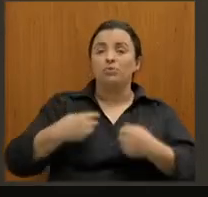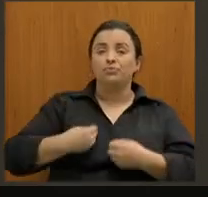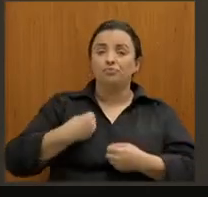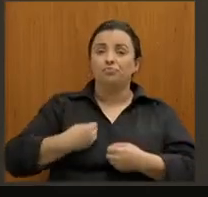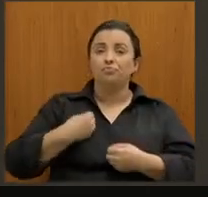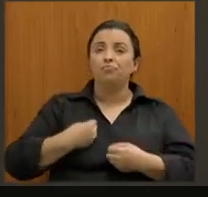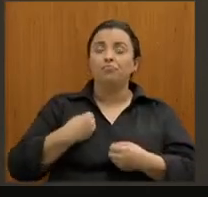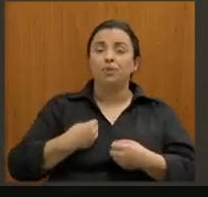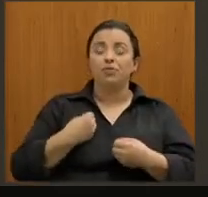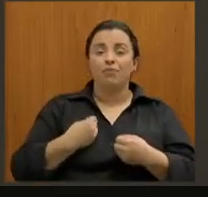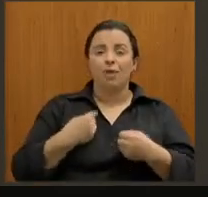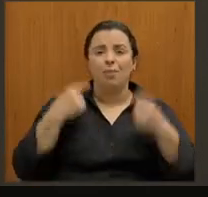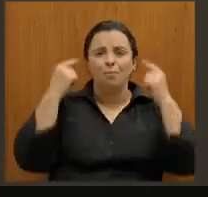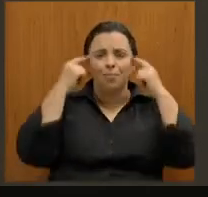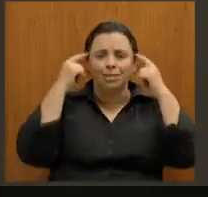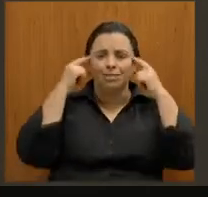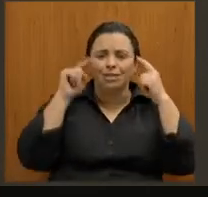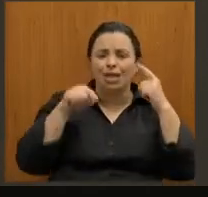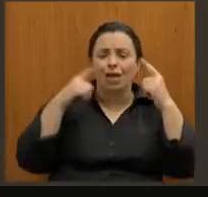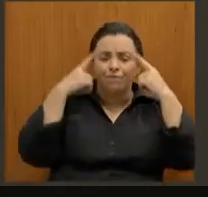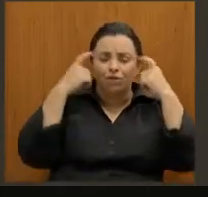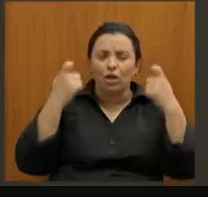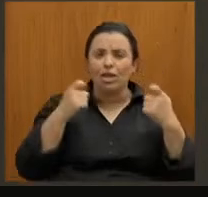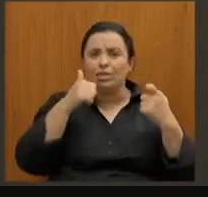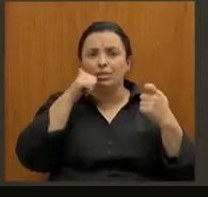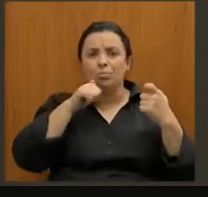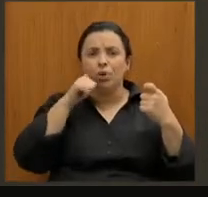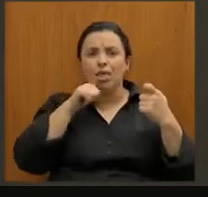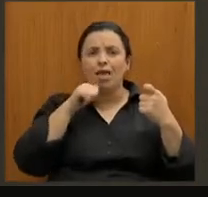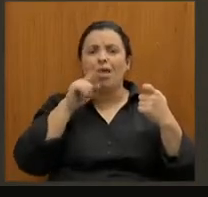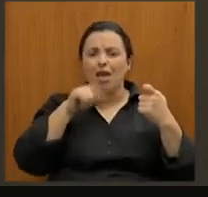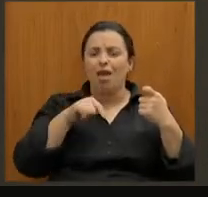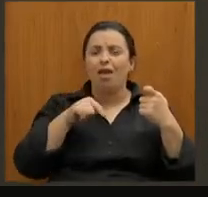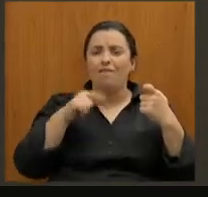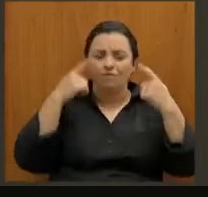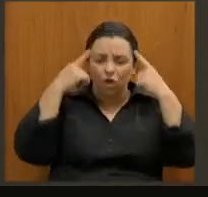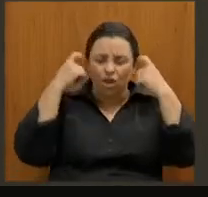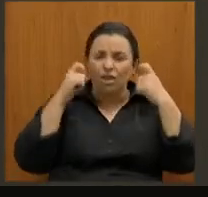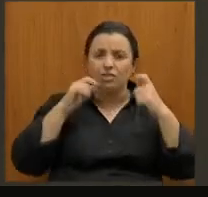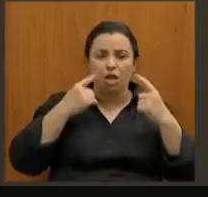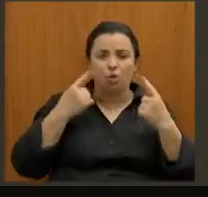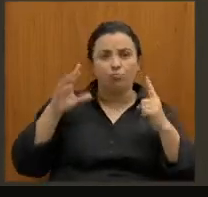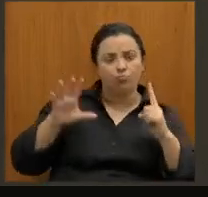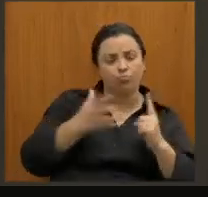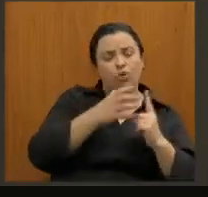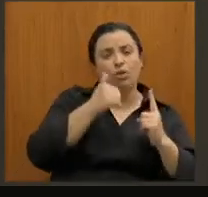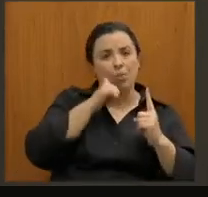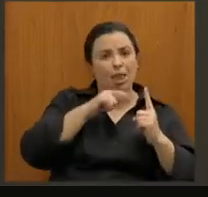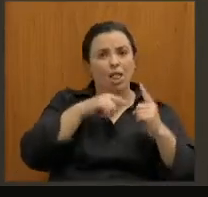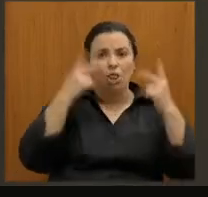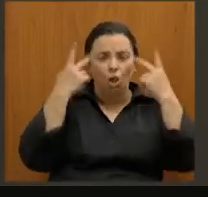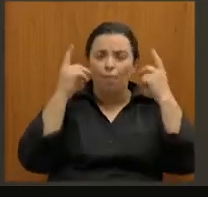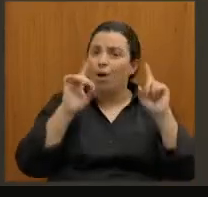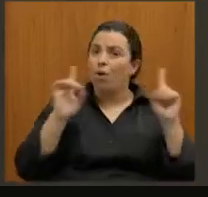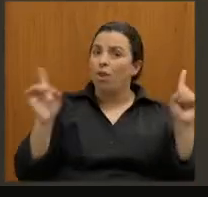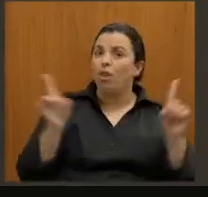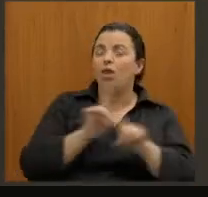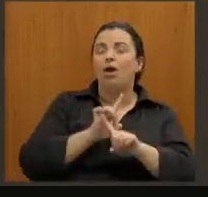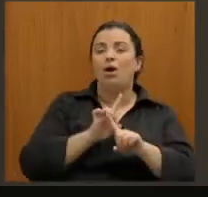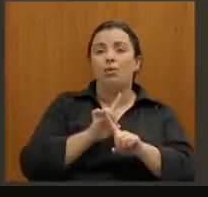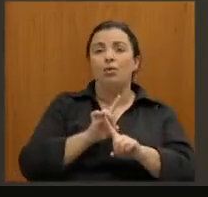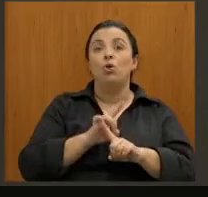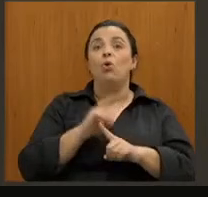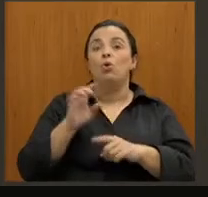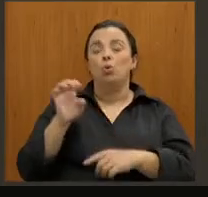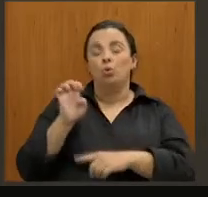esse sem achar normal a violência contra mulher o estado ele precisa ser mais eficiente e capacitar todos